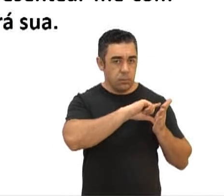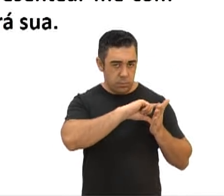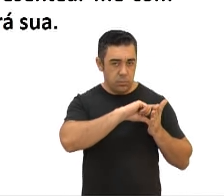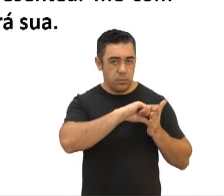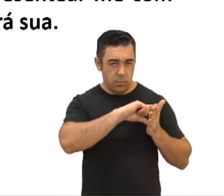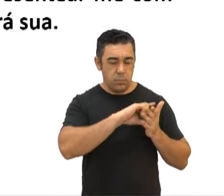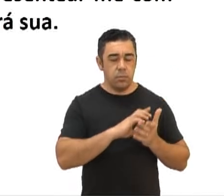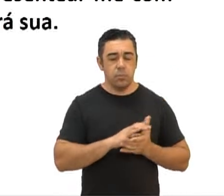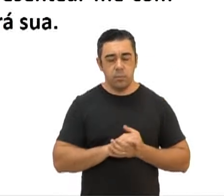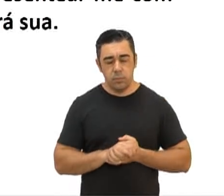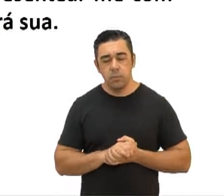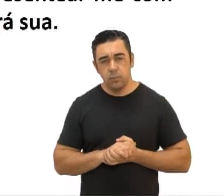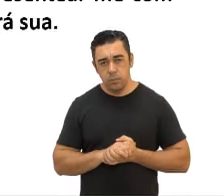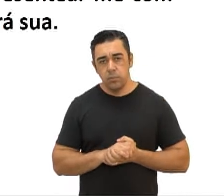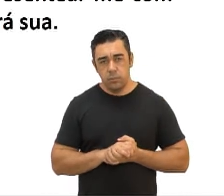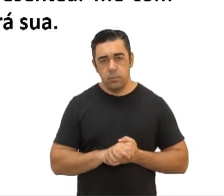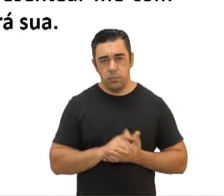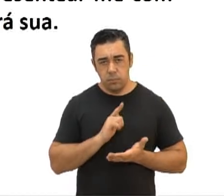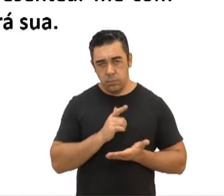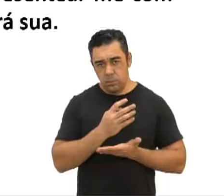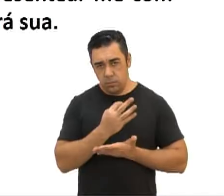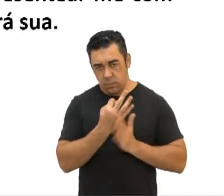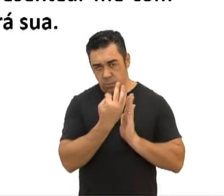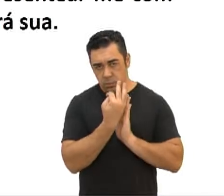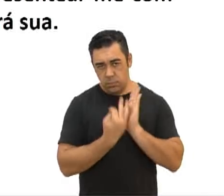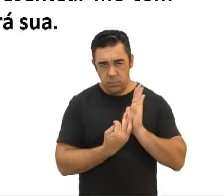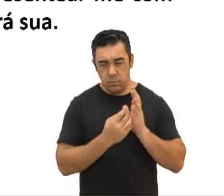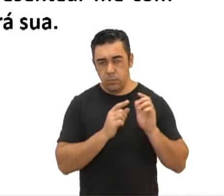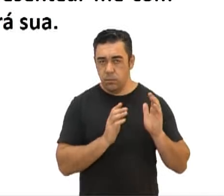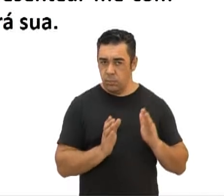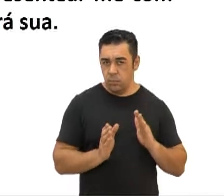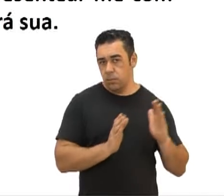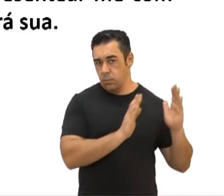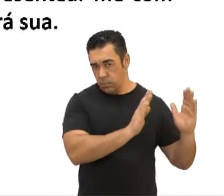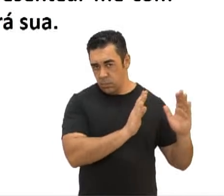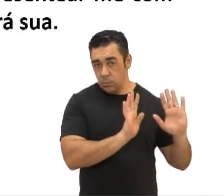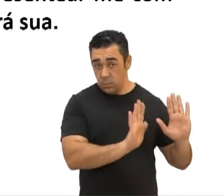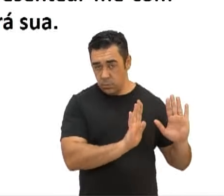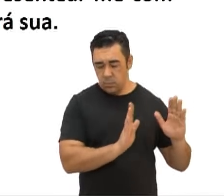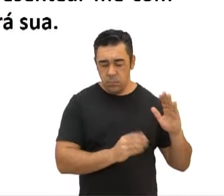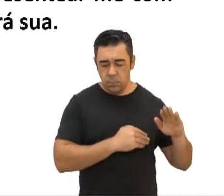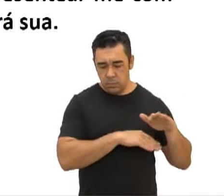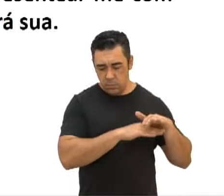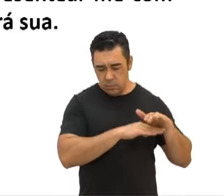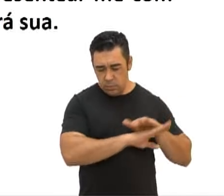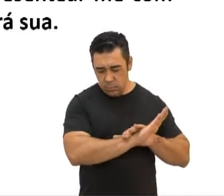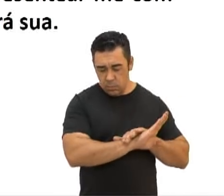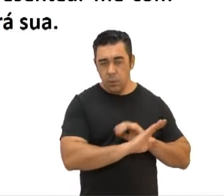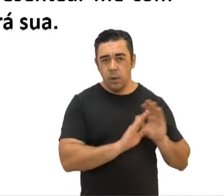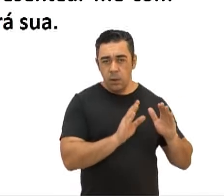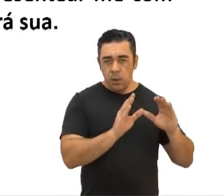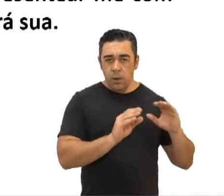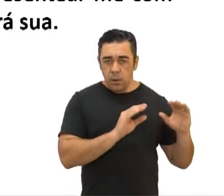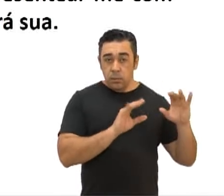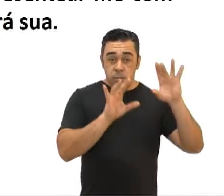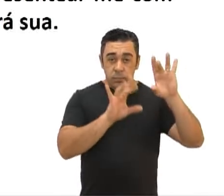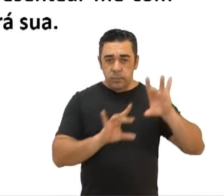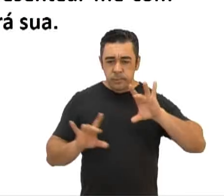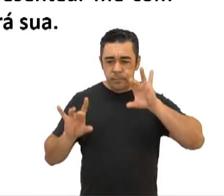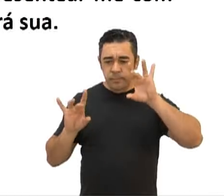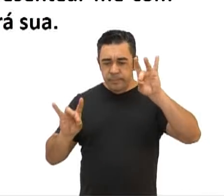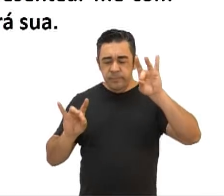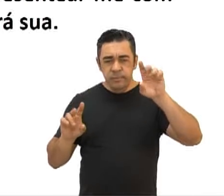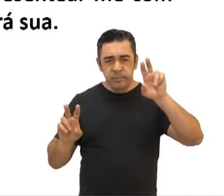parênteses a reticências. O que significa? Que uma parte bem significativa do conto foi omitida, que não está, foi retirada, né? Não está